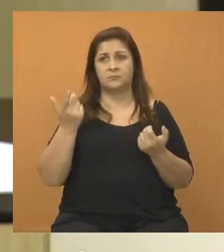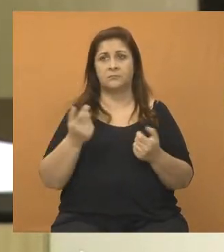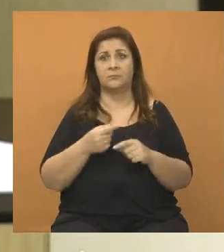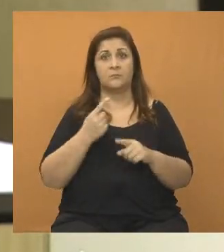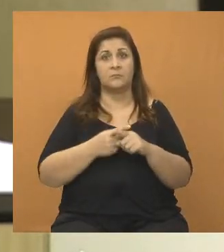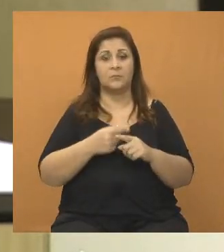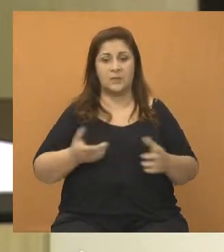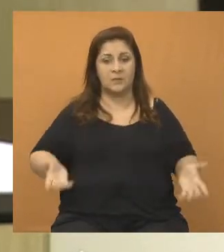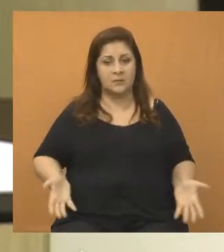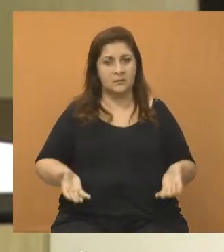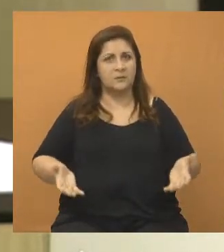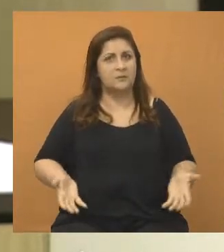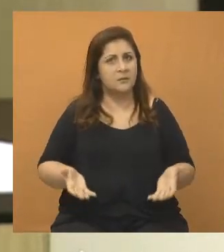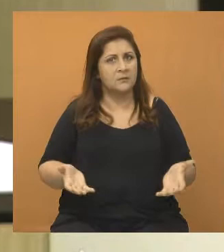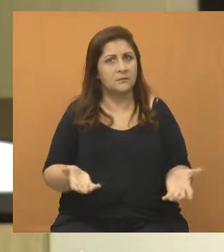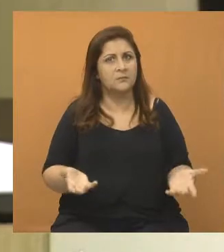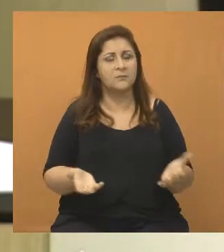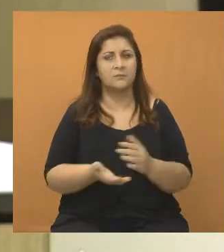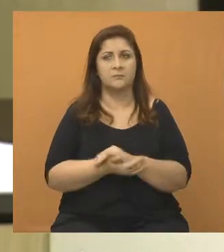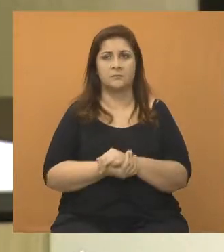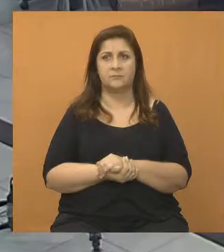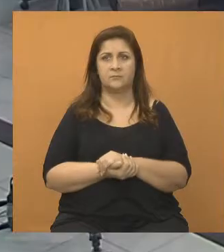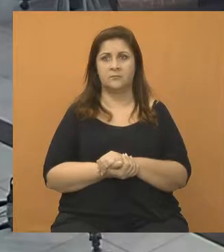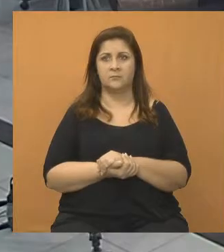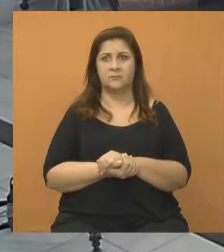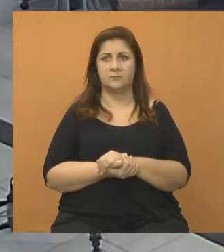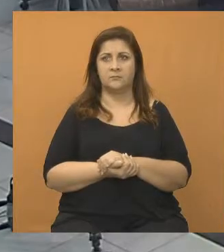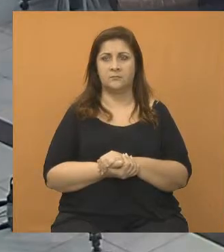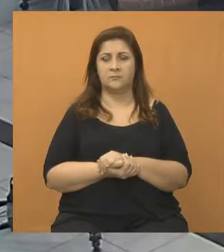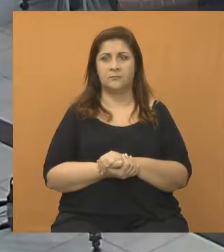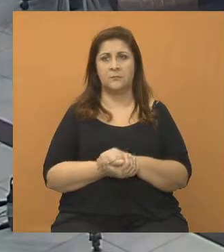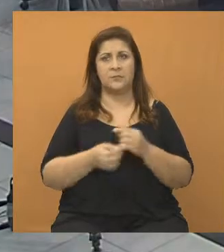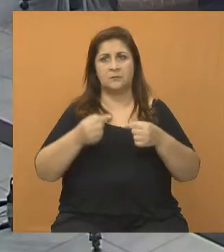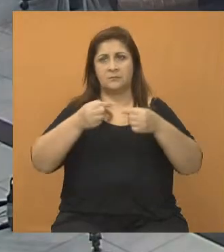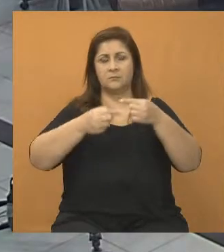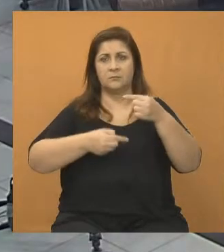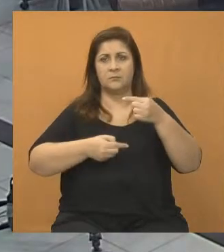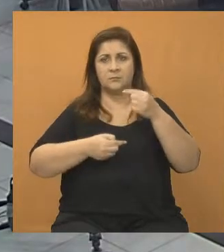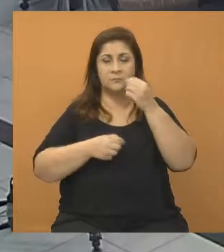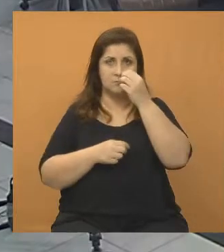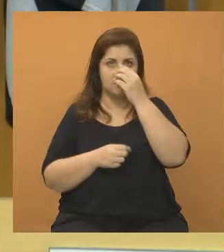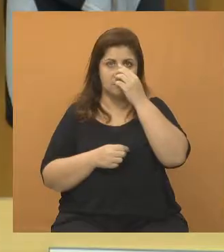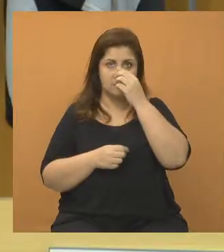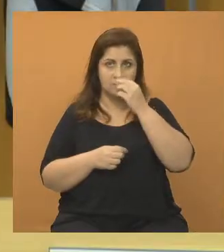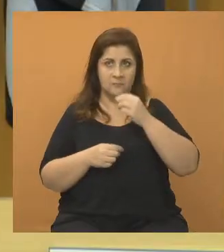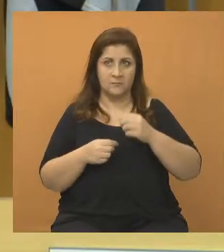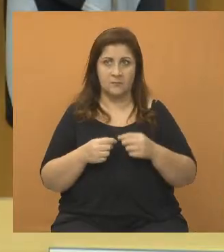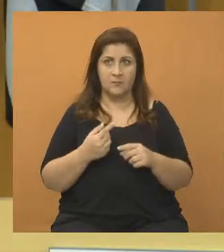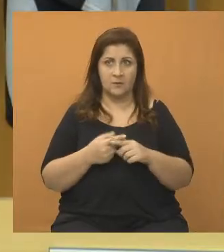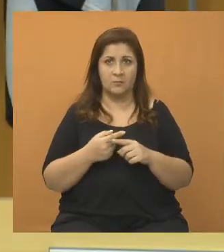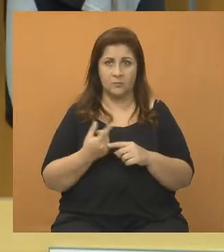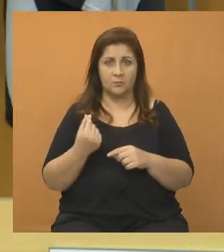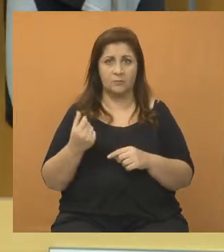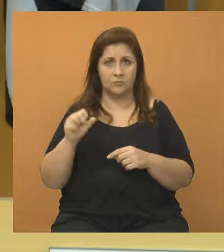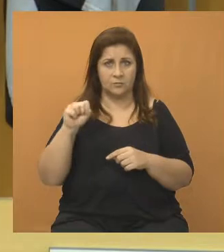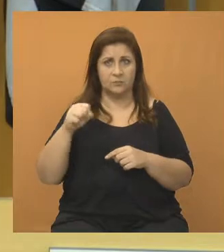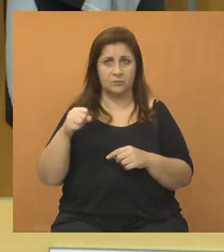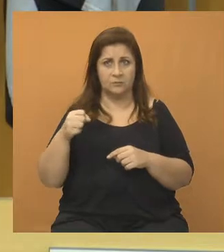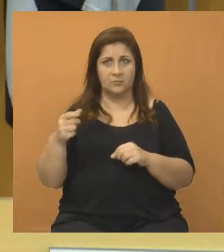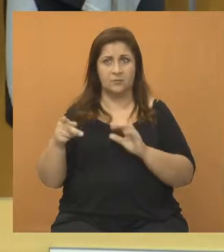incentivo, não sai do cofre público, né? Então, não... Não, daí eu discordo de você, porque ela sai sim, porque quando a